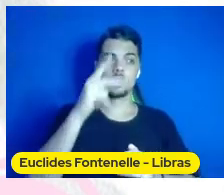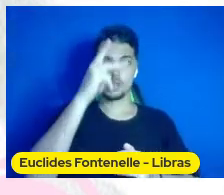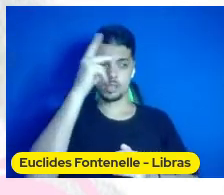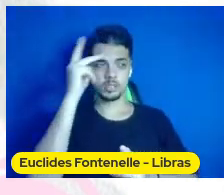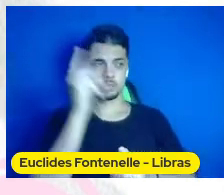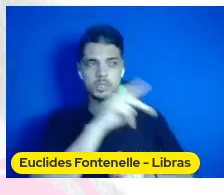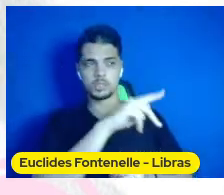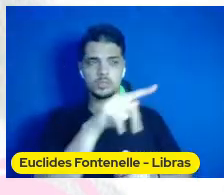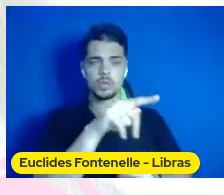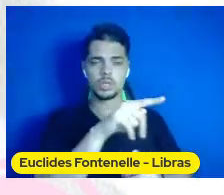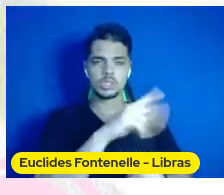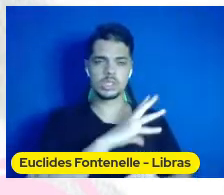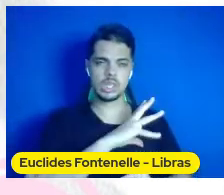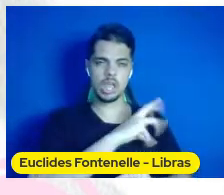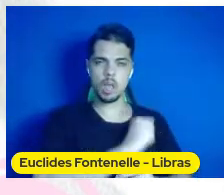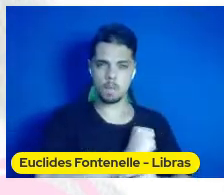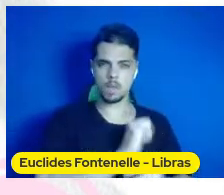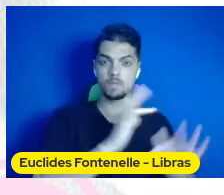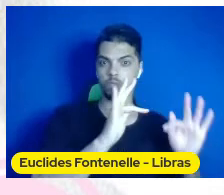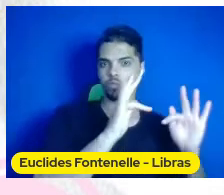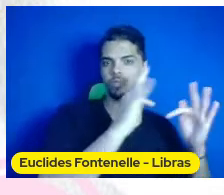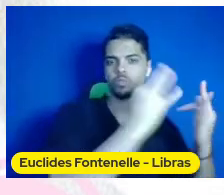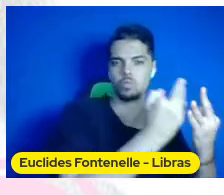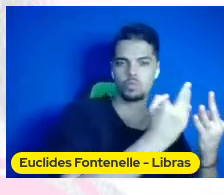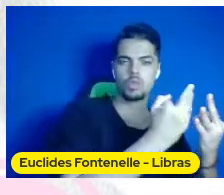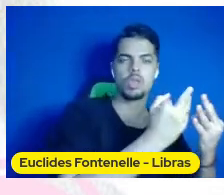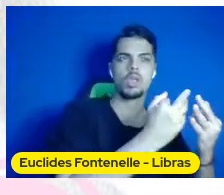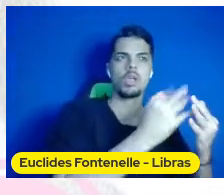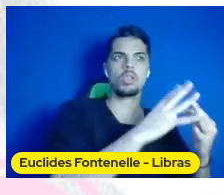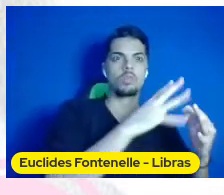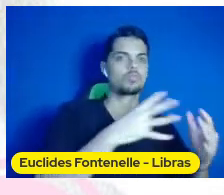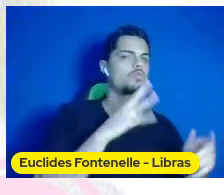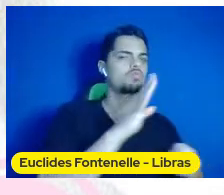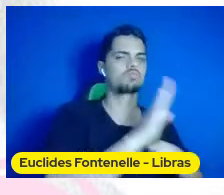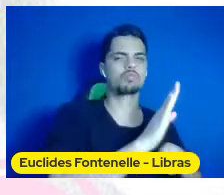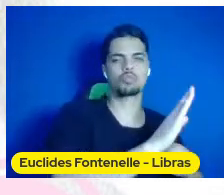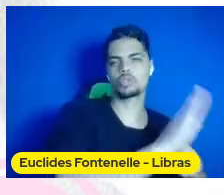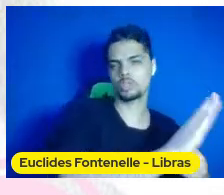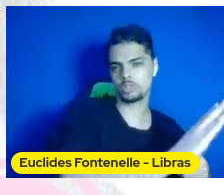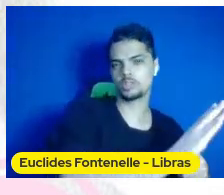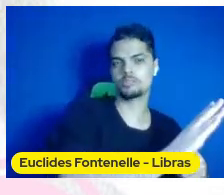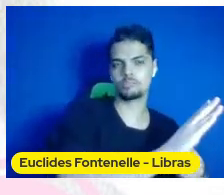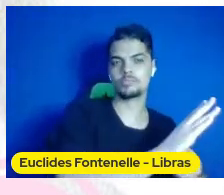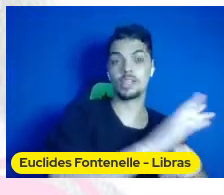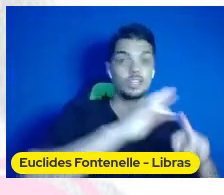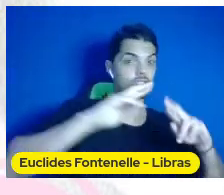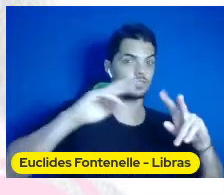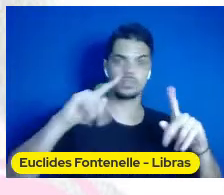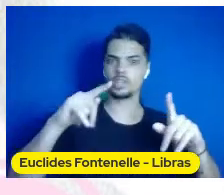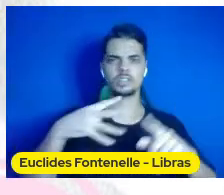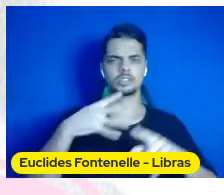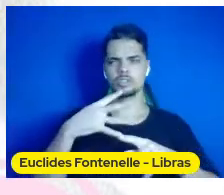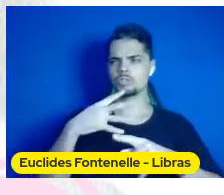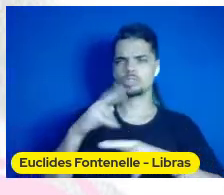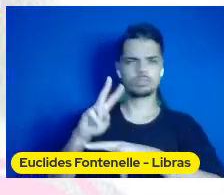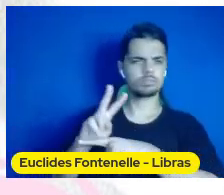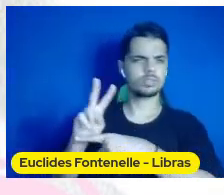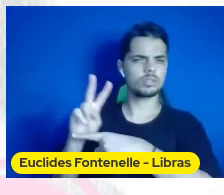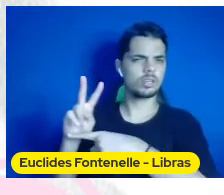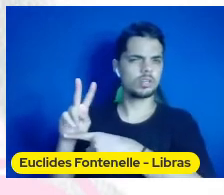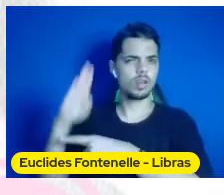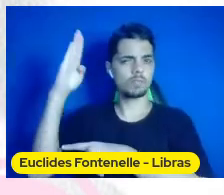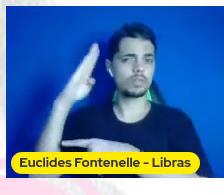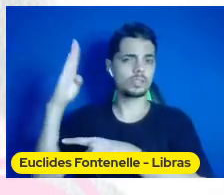amavam, não como eu falei, a pátria, porque eu acho muito difícil que elas entendessem o que era, né,